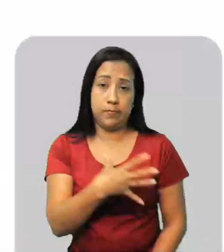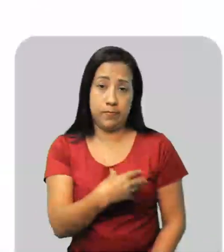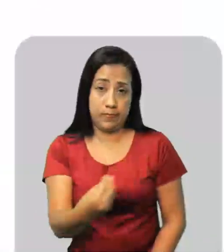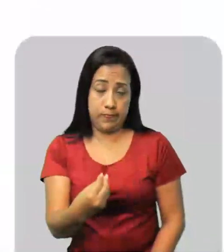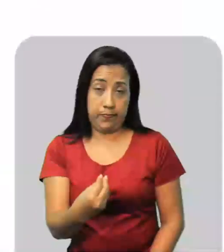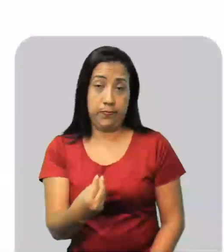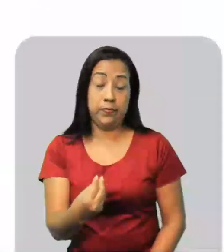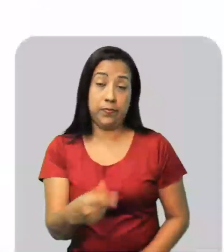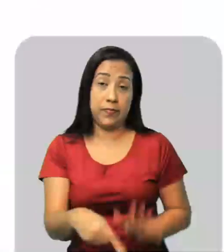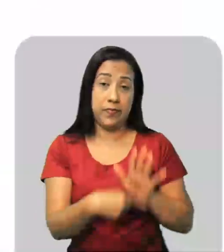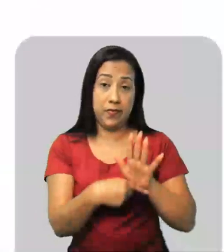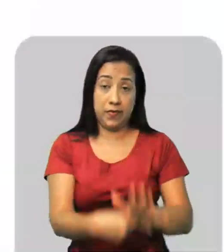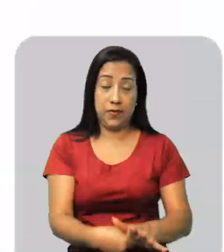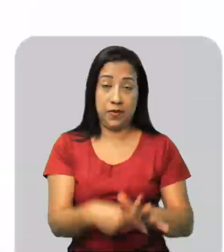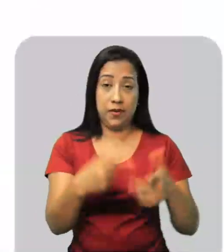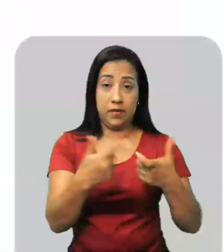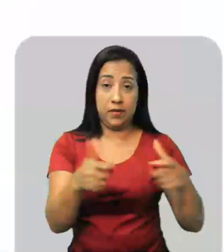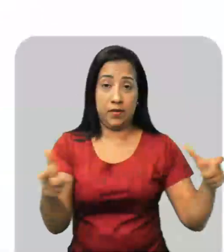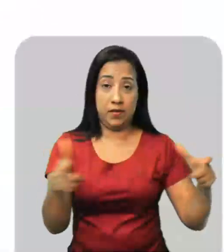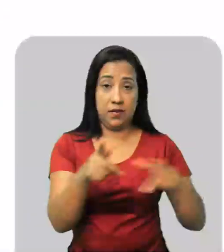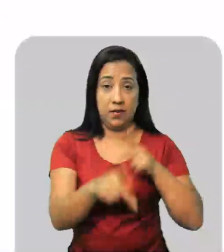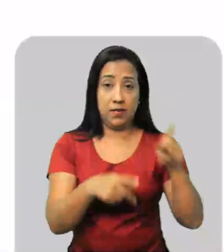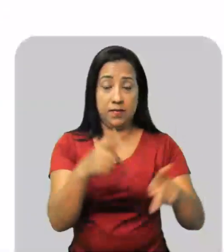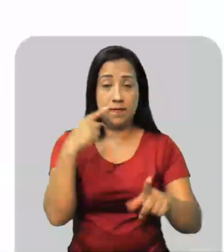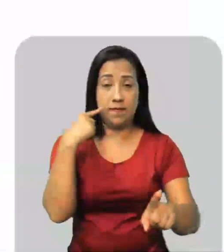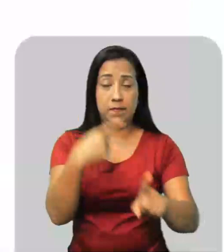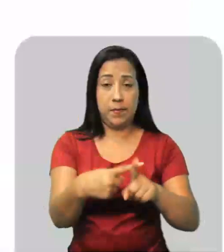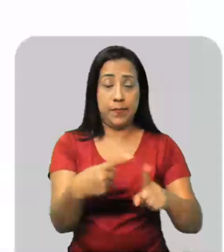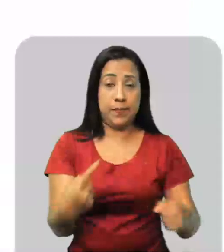elas vão contribuir para um crescimento vegetativo positivo.